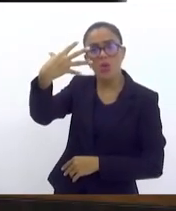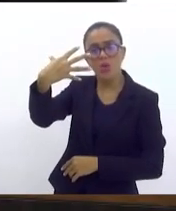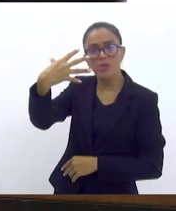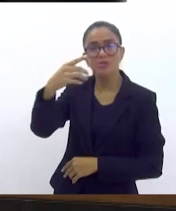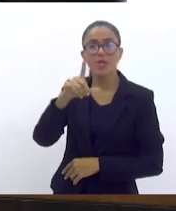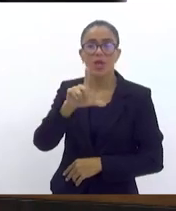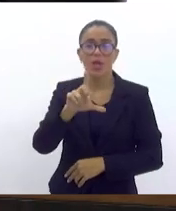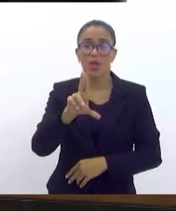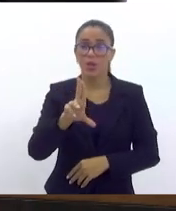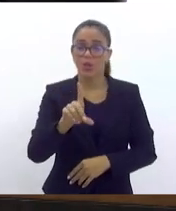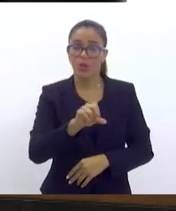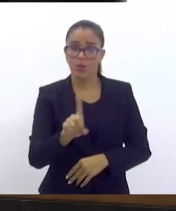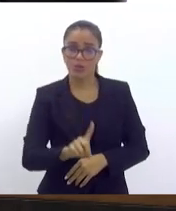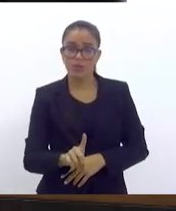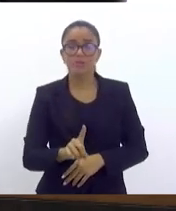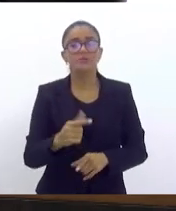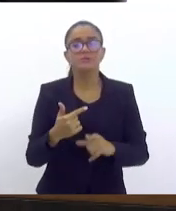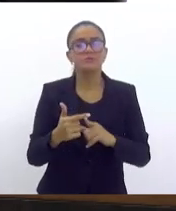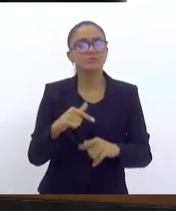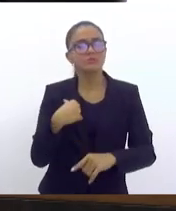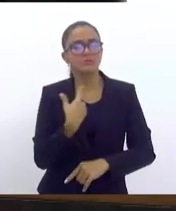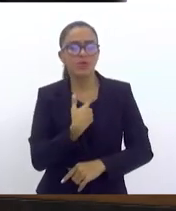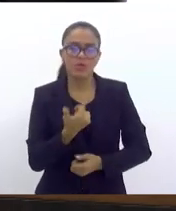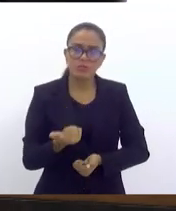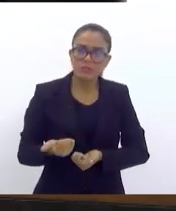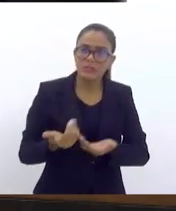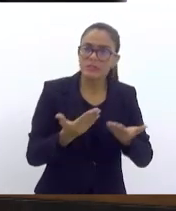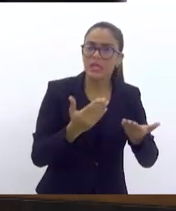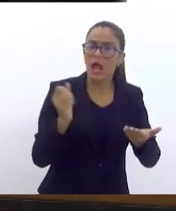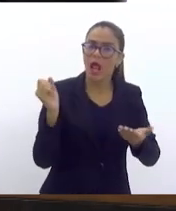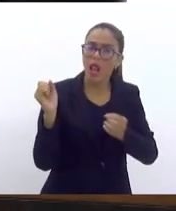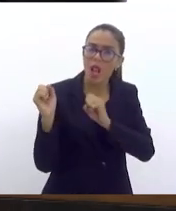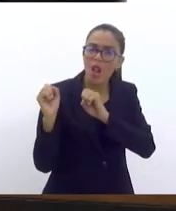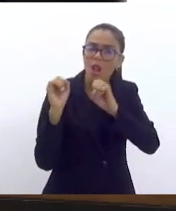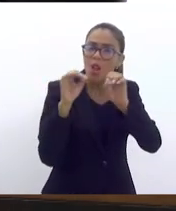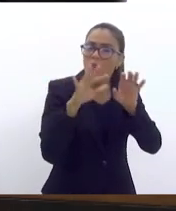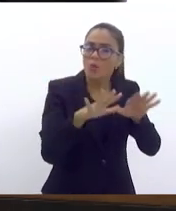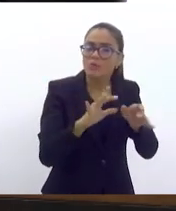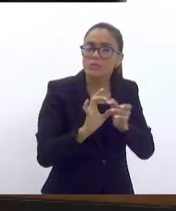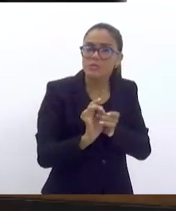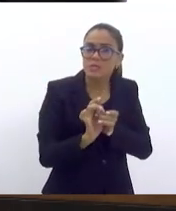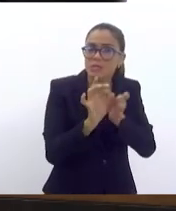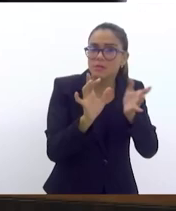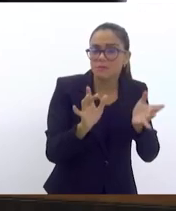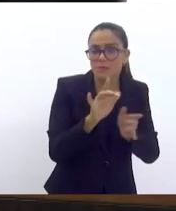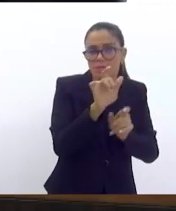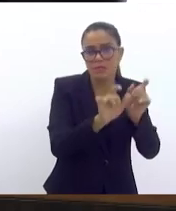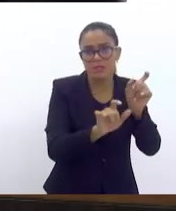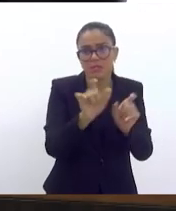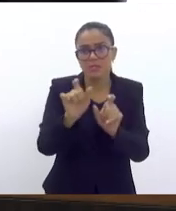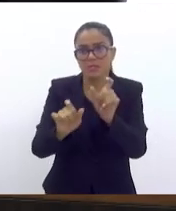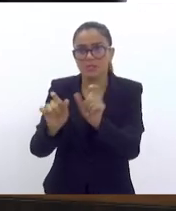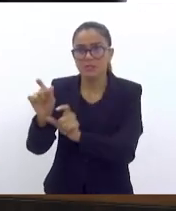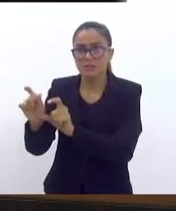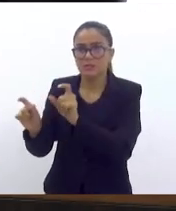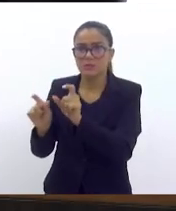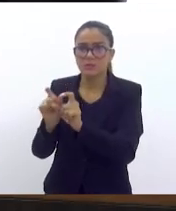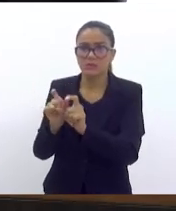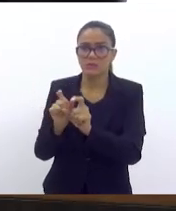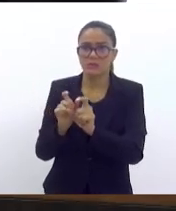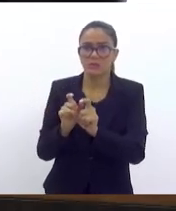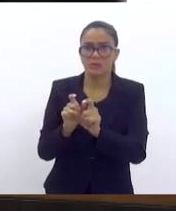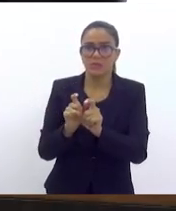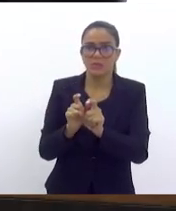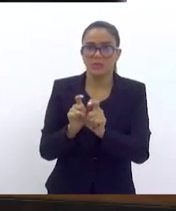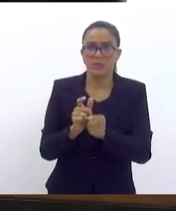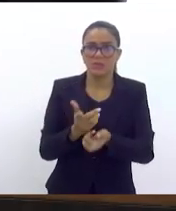luz para que possamos dar luz da liberdade para essas pessoas que estão